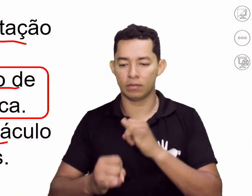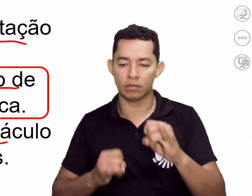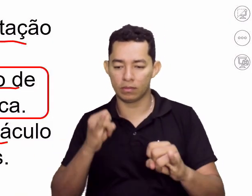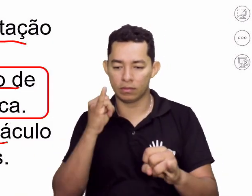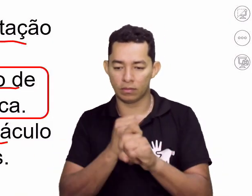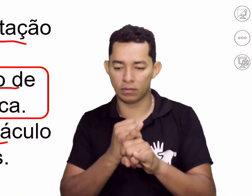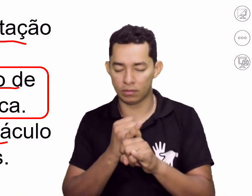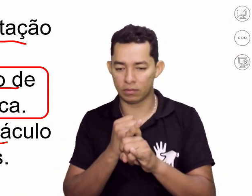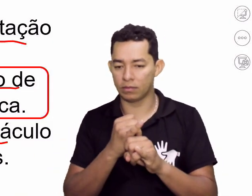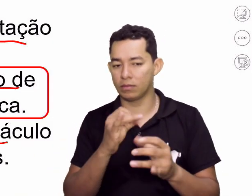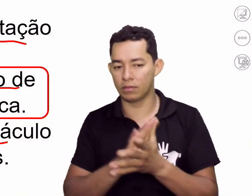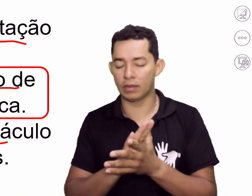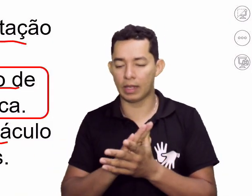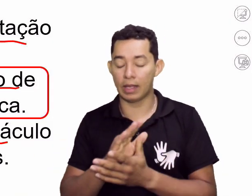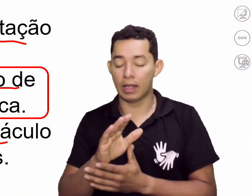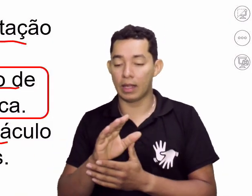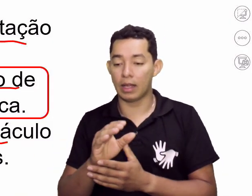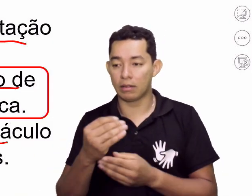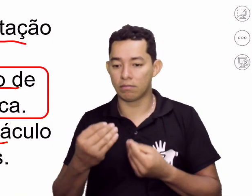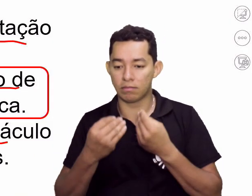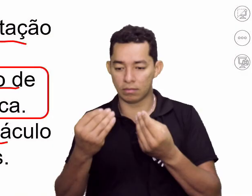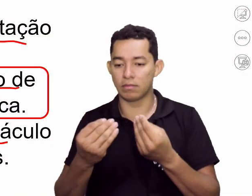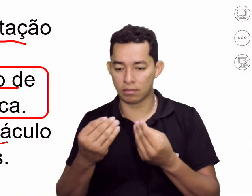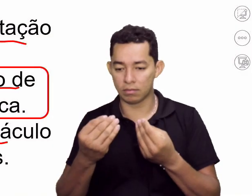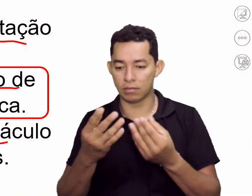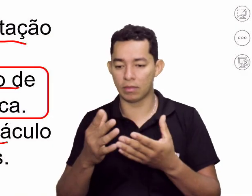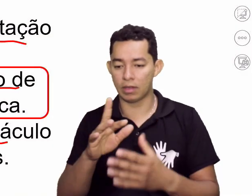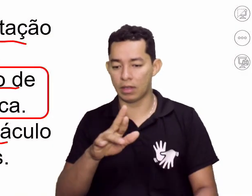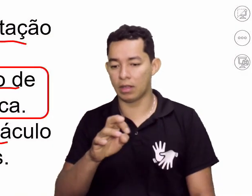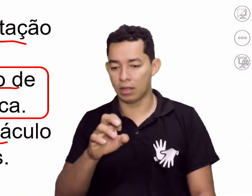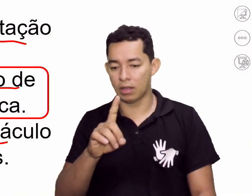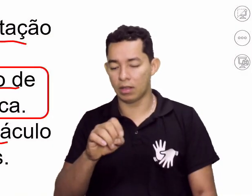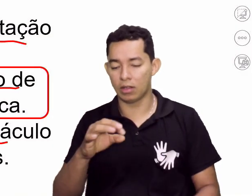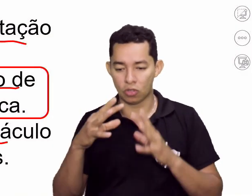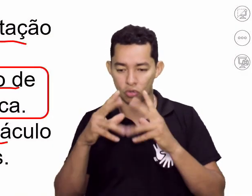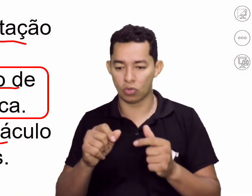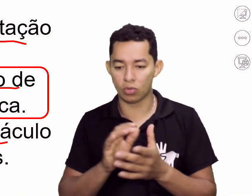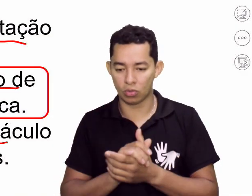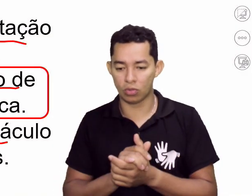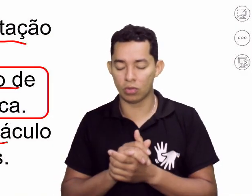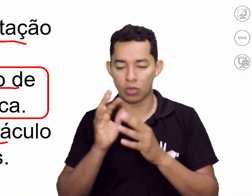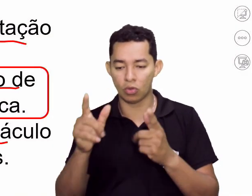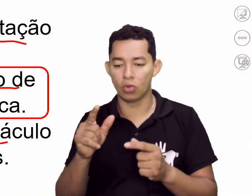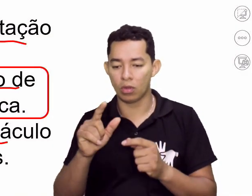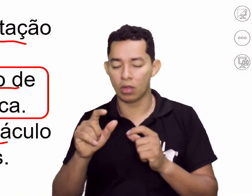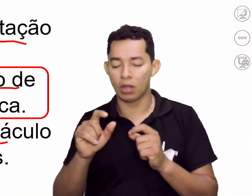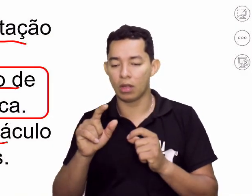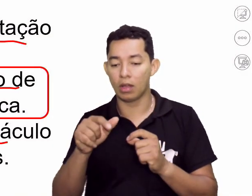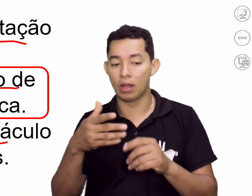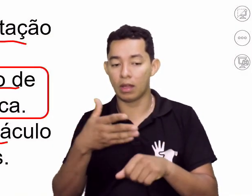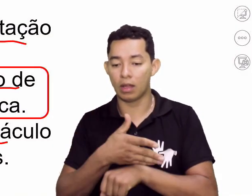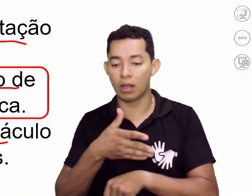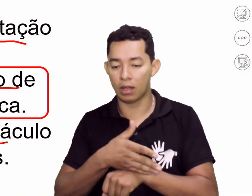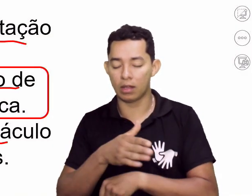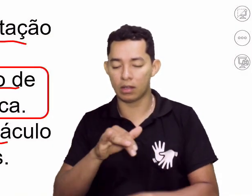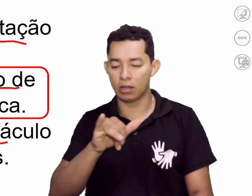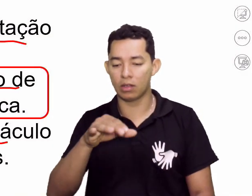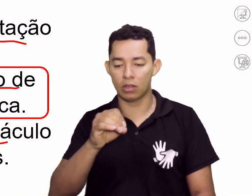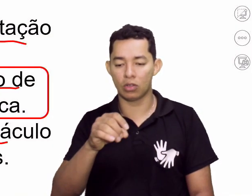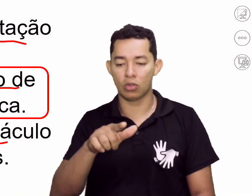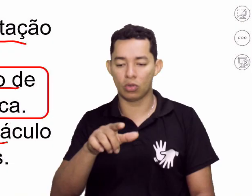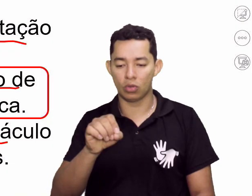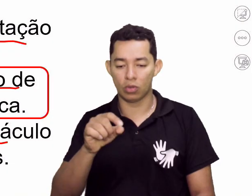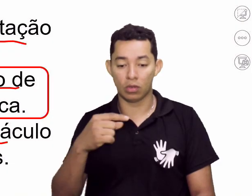a exibição para a rede toda, né? Tudo isso aqui entra em jogo com essa